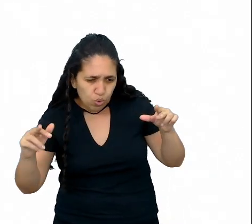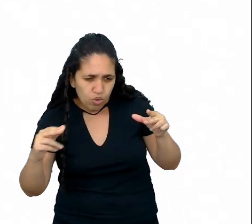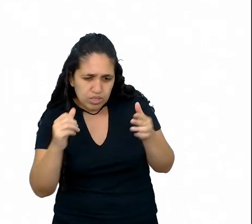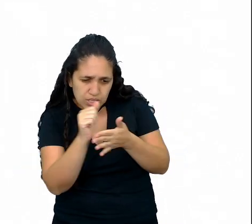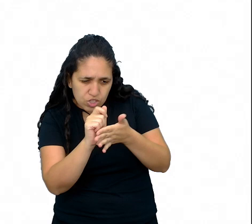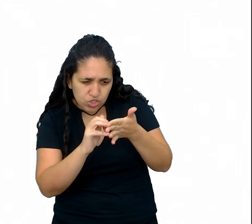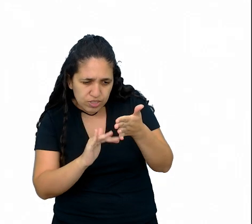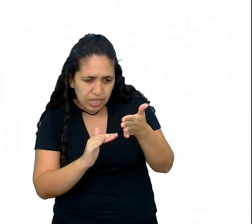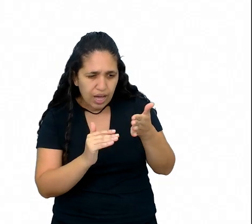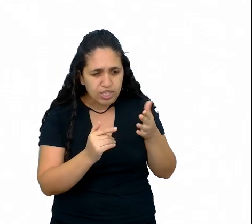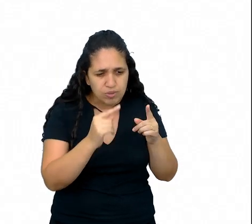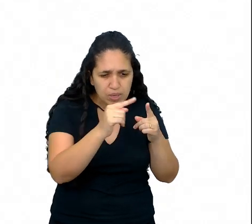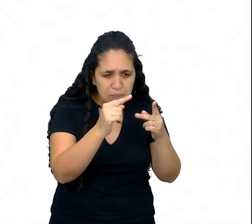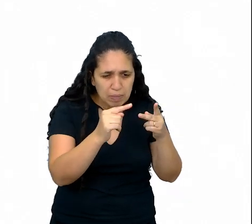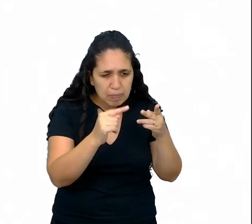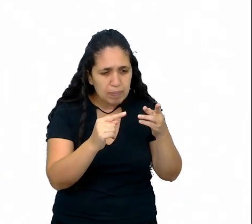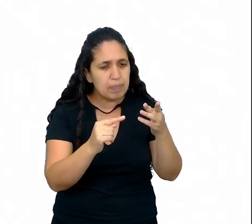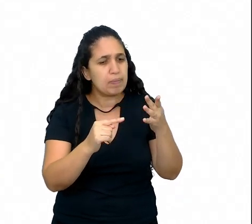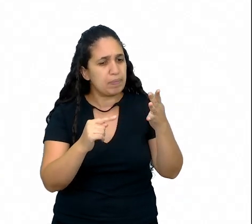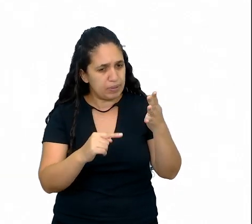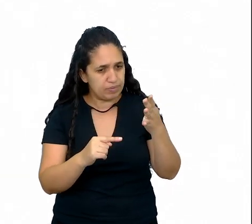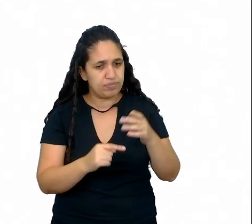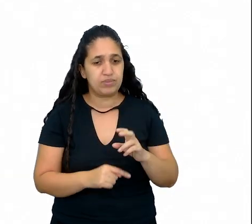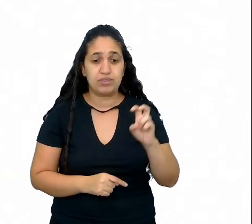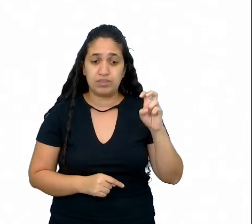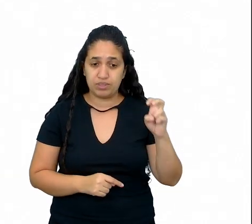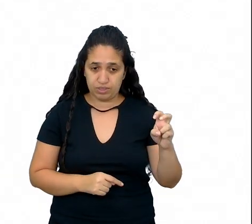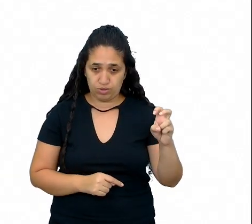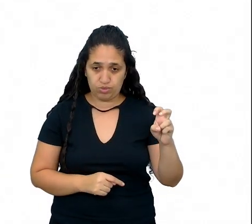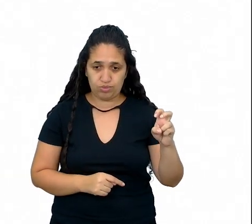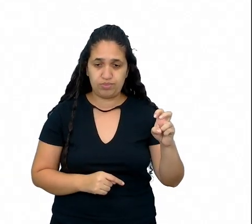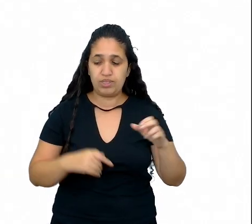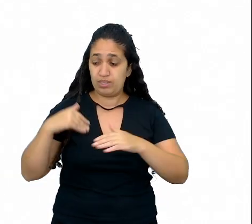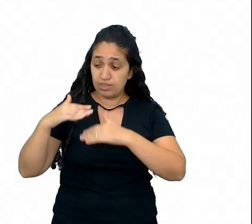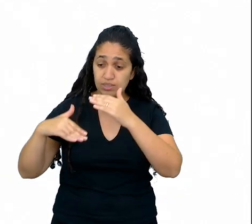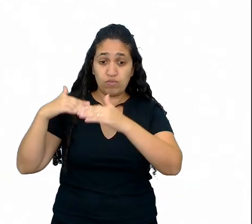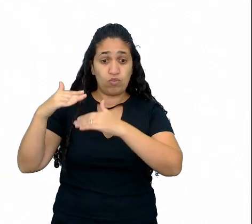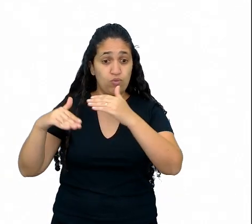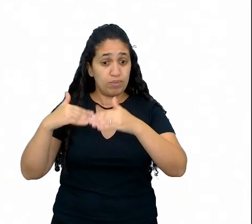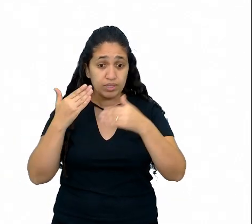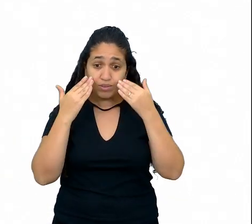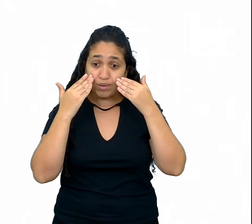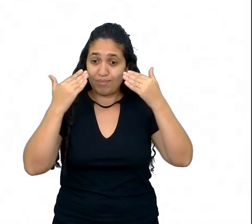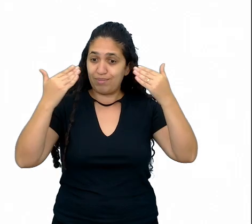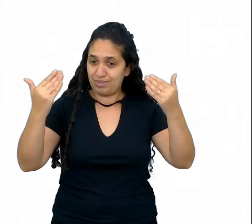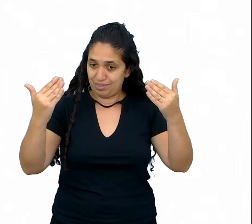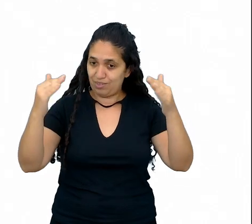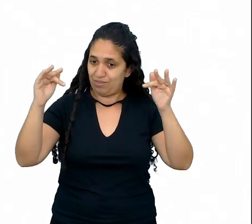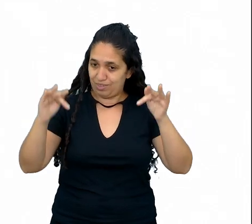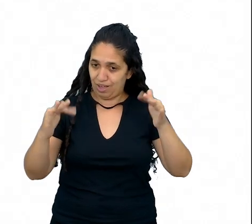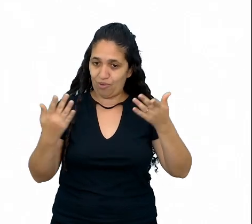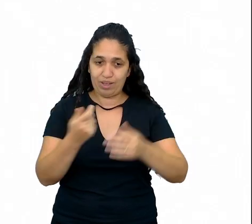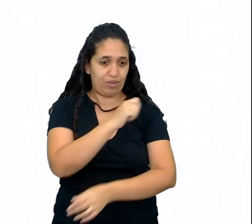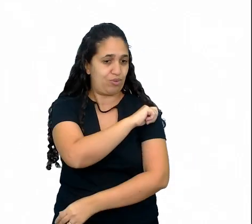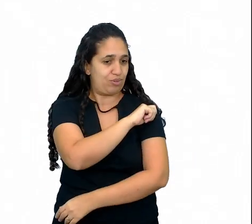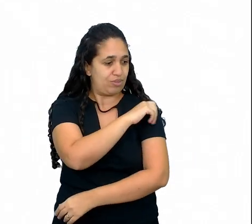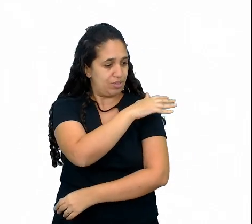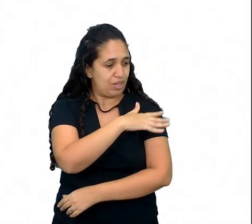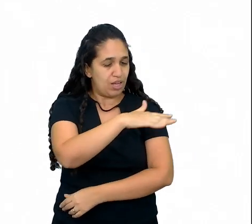tópicos específicos, o desenvolvimento da apresentação final, que os estudantes podem escolher